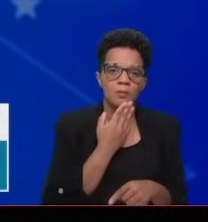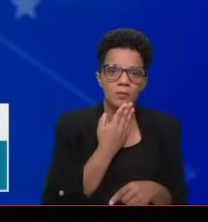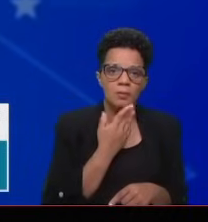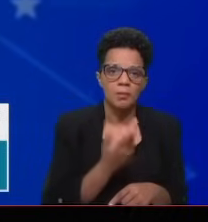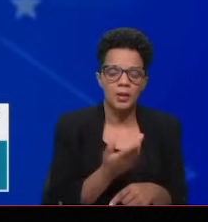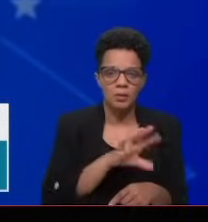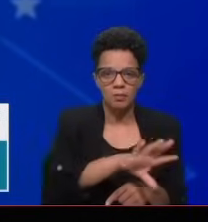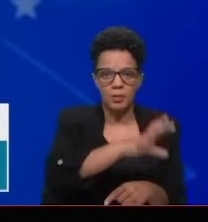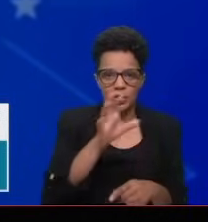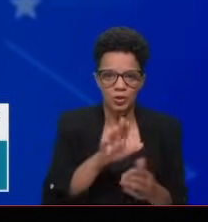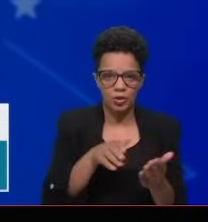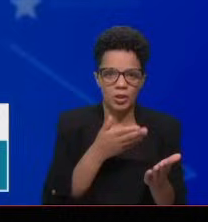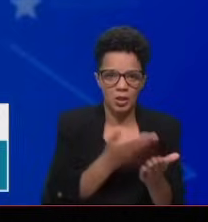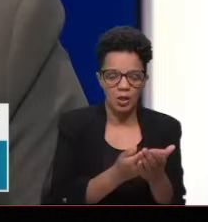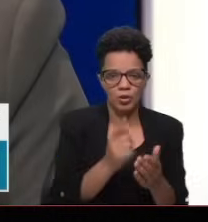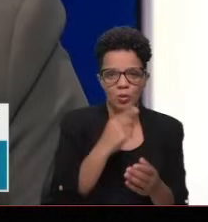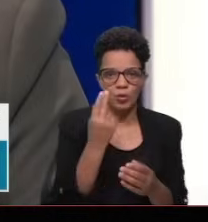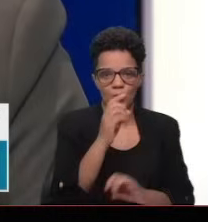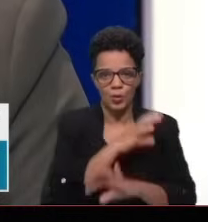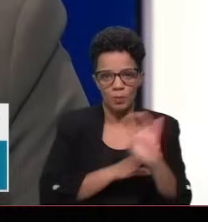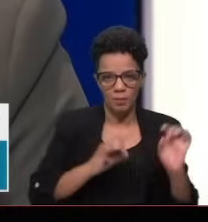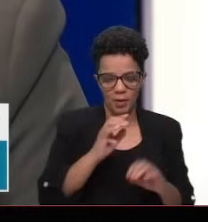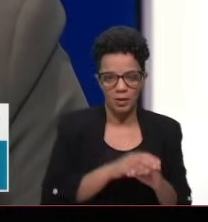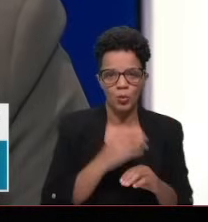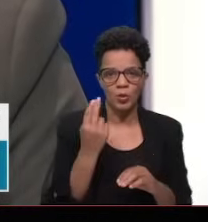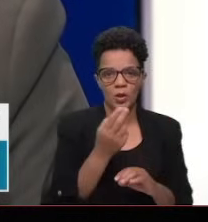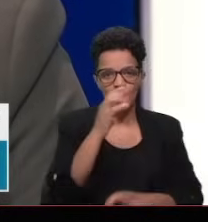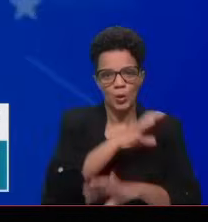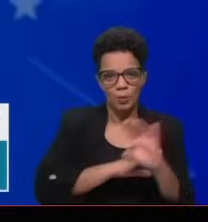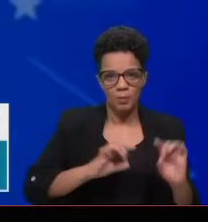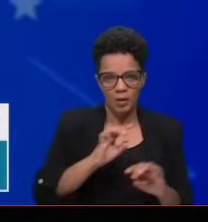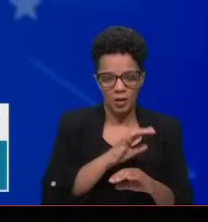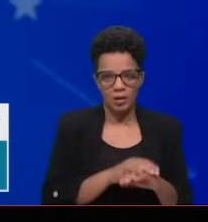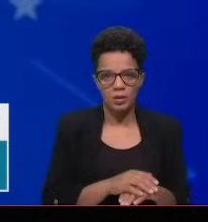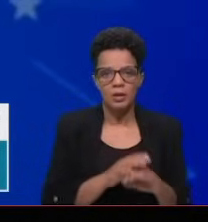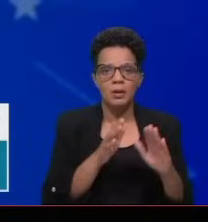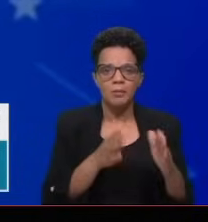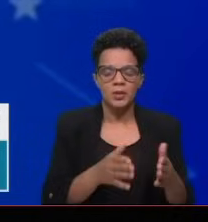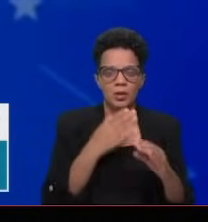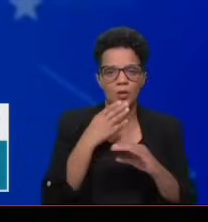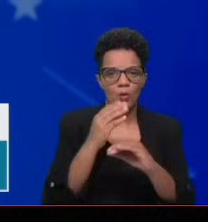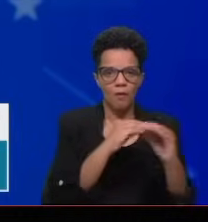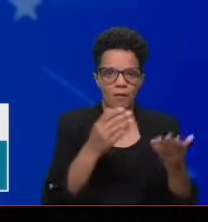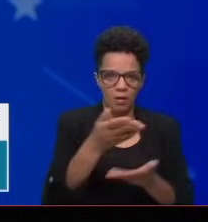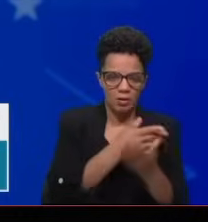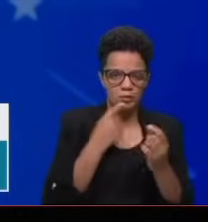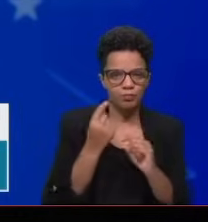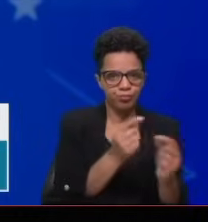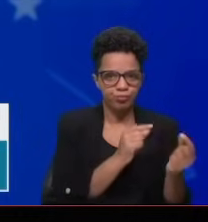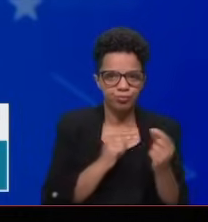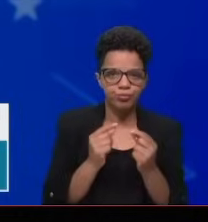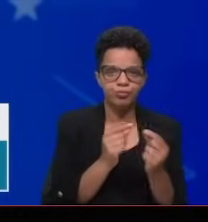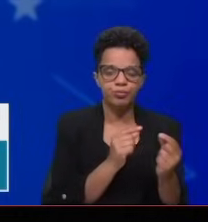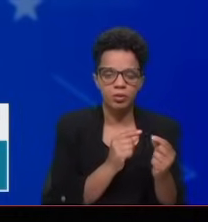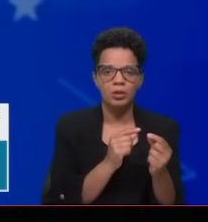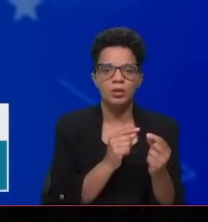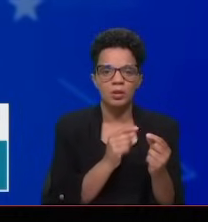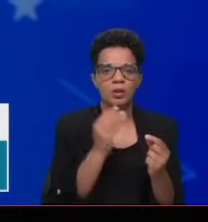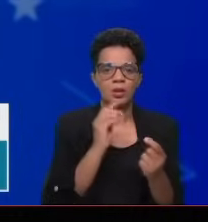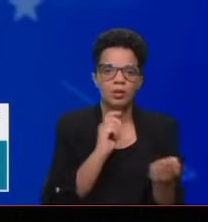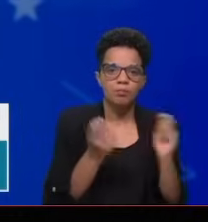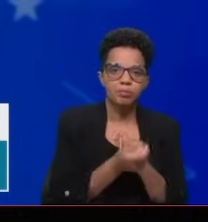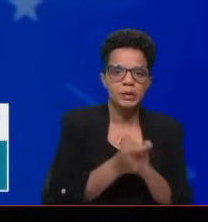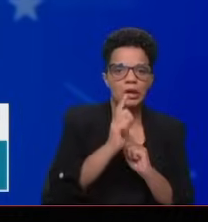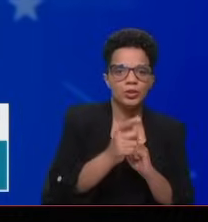dos países candidatos do que propriamente da União Europeia e a União Europeia vai ter que ter uma uma conversa pelo menos e uma discussão sobre como é que Vamos alterar os